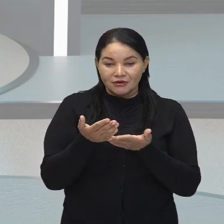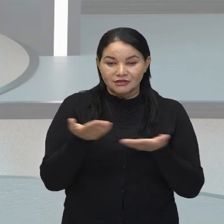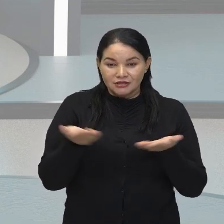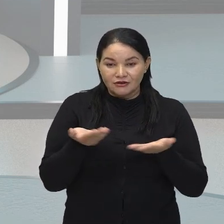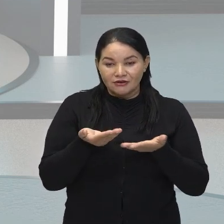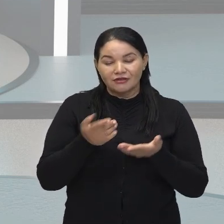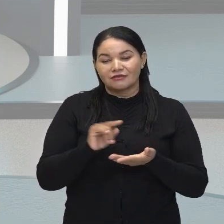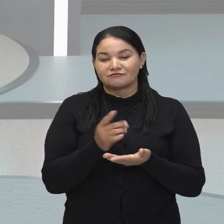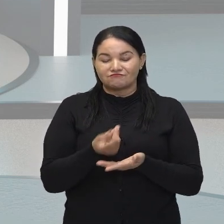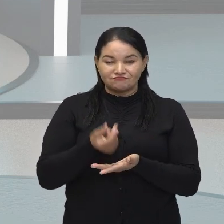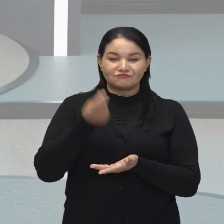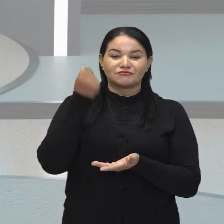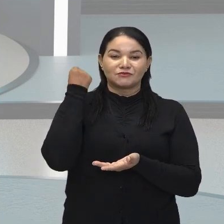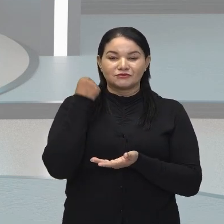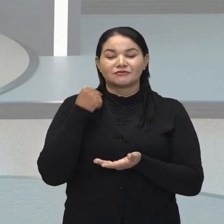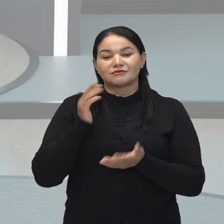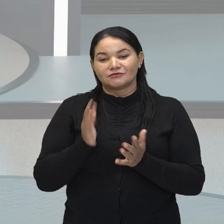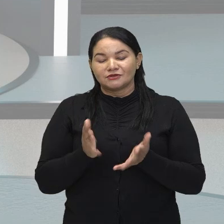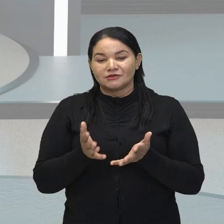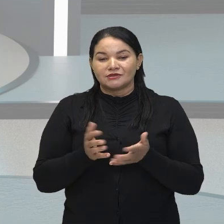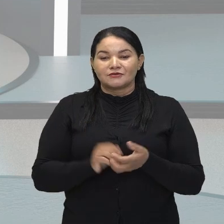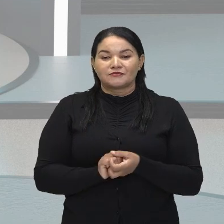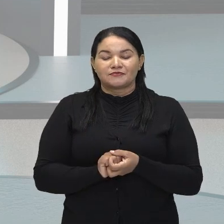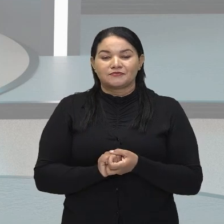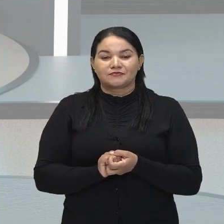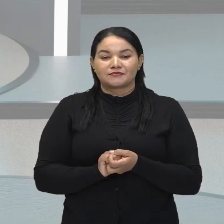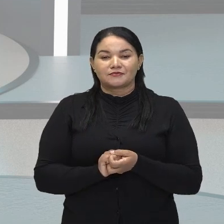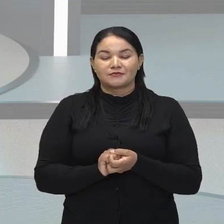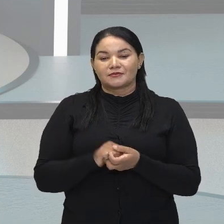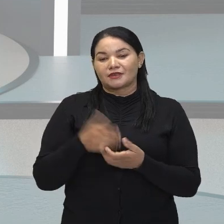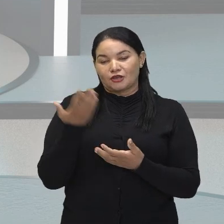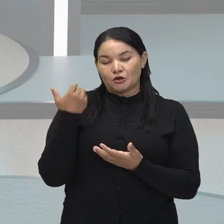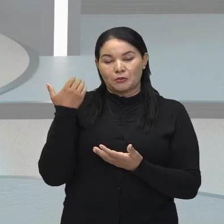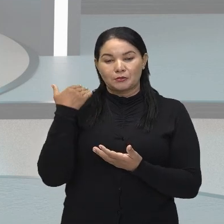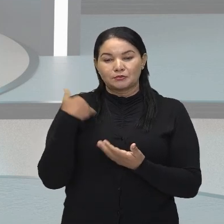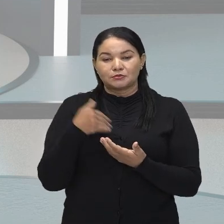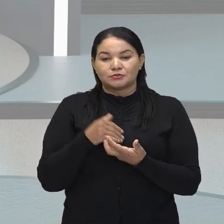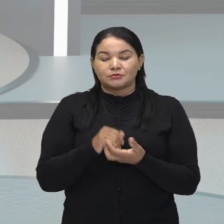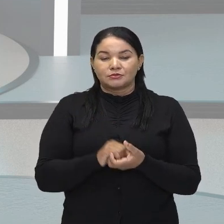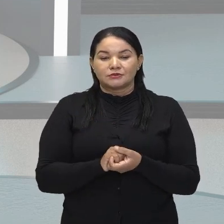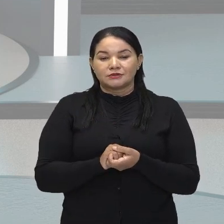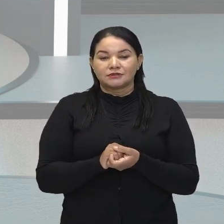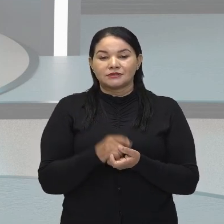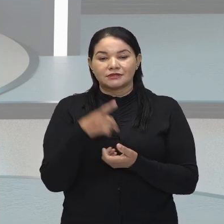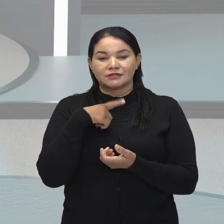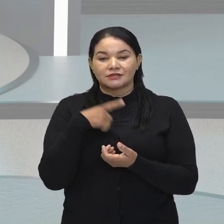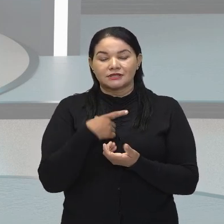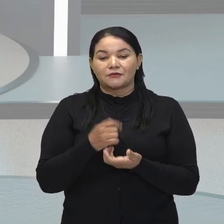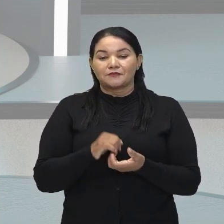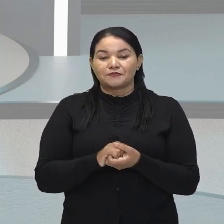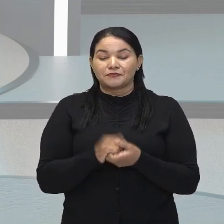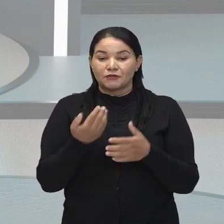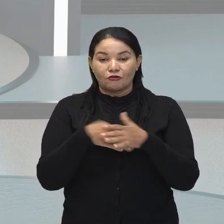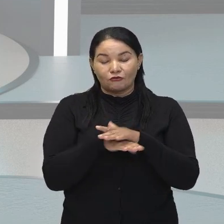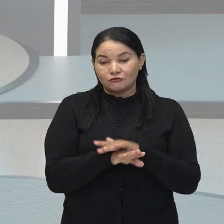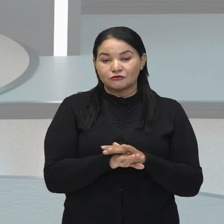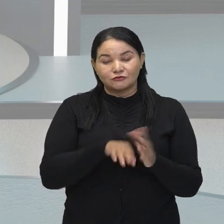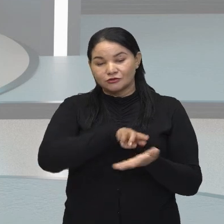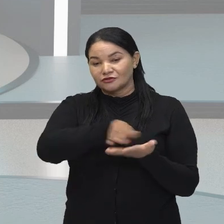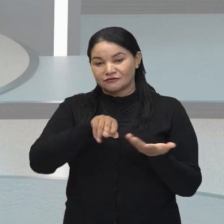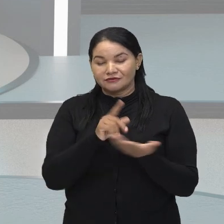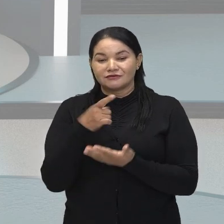começar a ver isso também nos nossos povos, vendo que isso vem desde os nossos rituais. Dessa